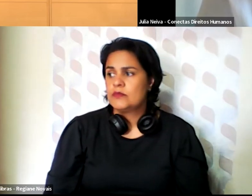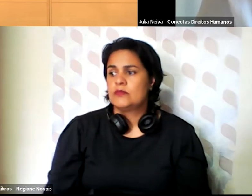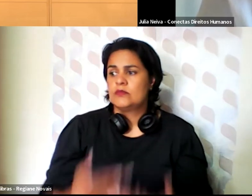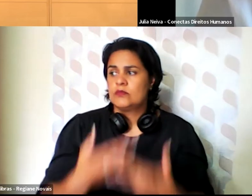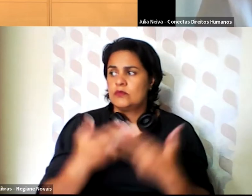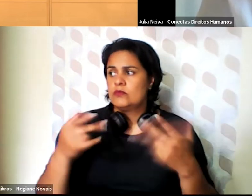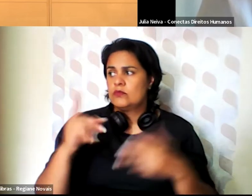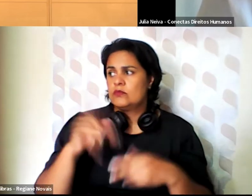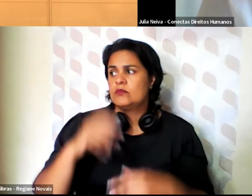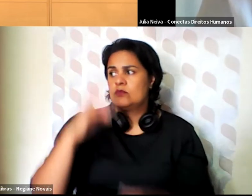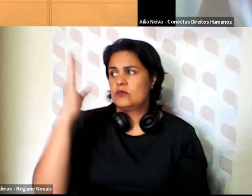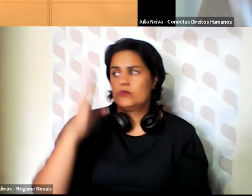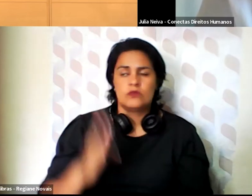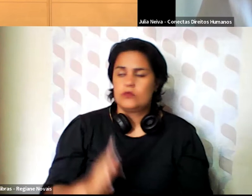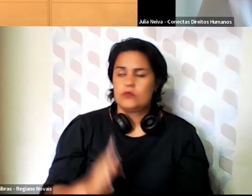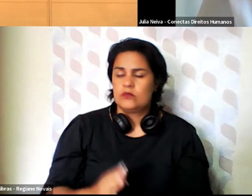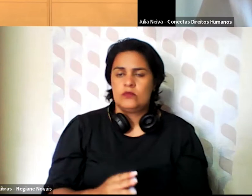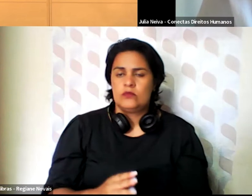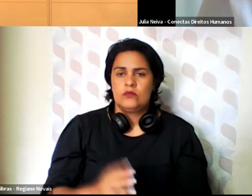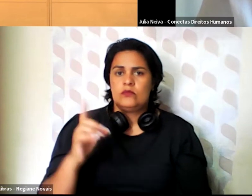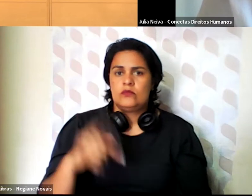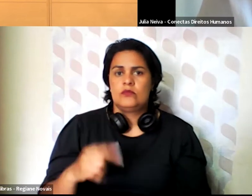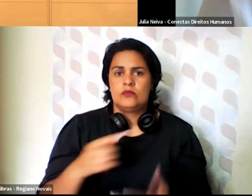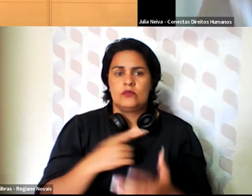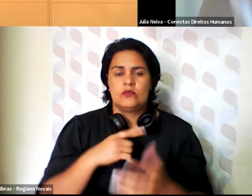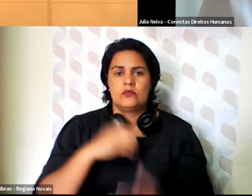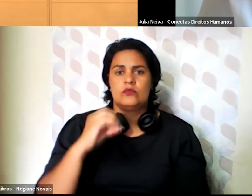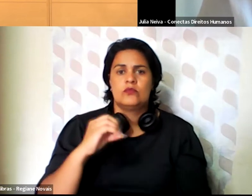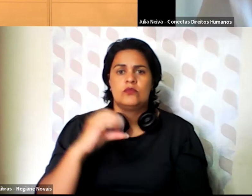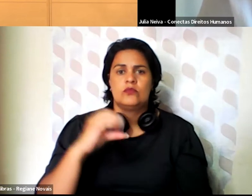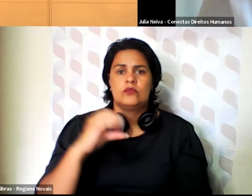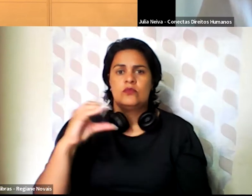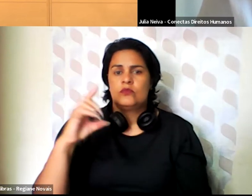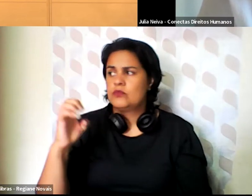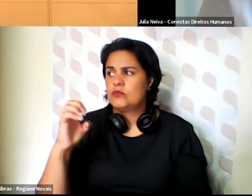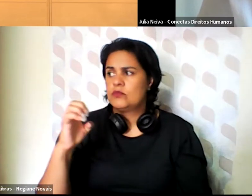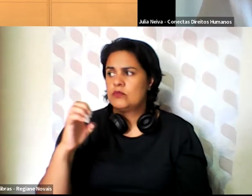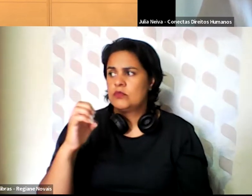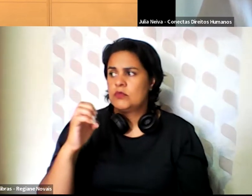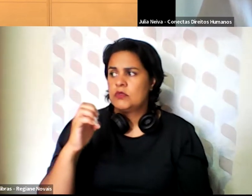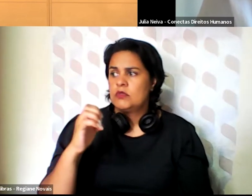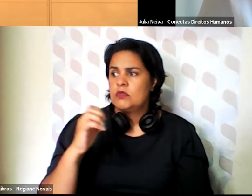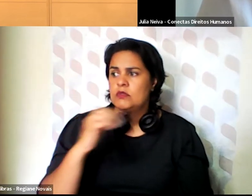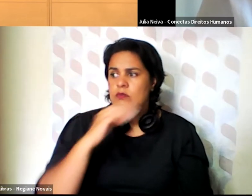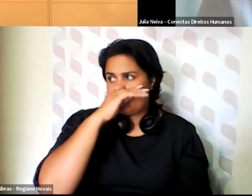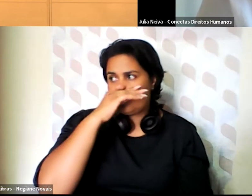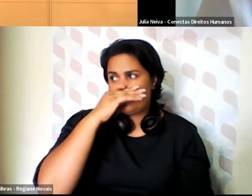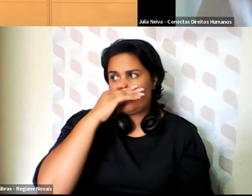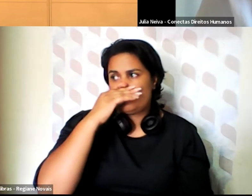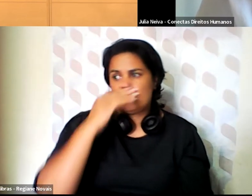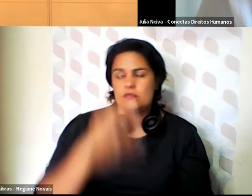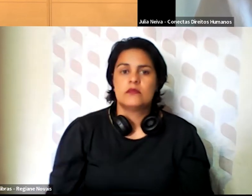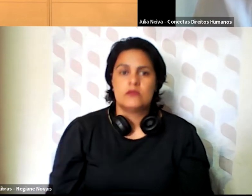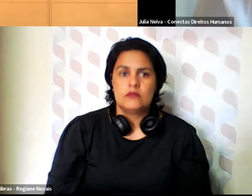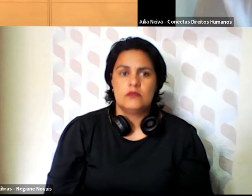a does not prevent any trade. Não existe uma discussão sobre com quem você pode fazer negócios ou com quem você não pode